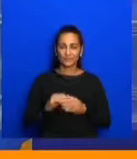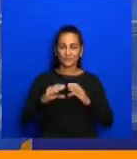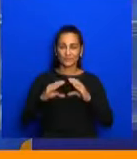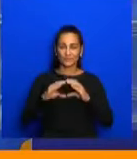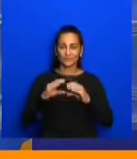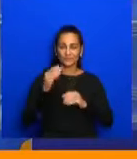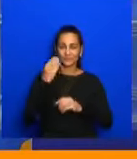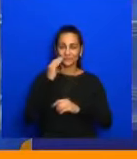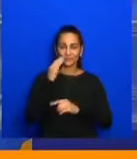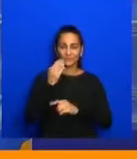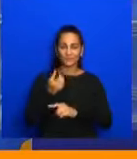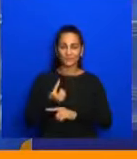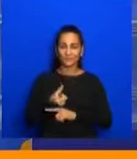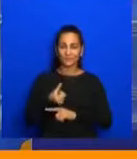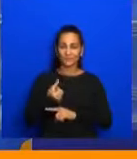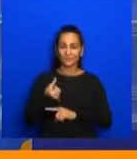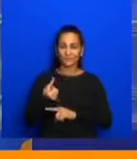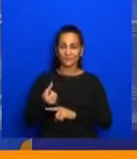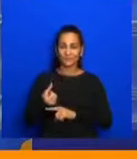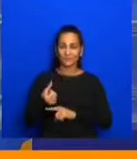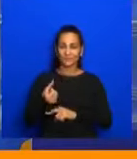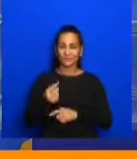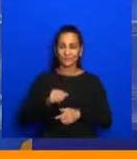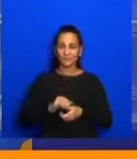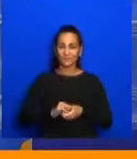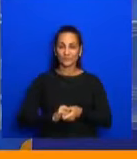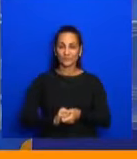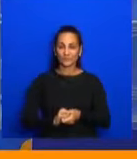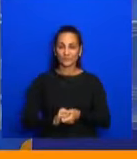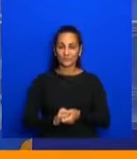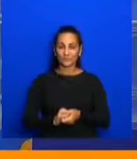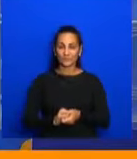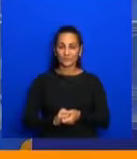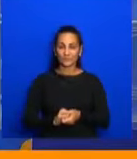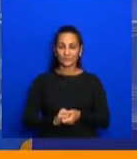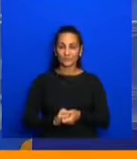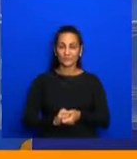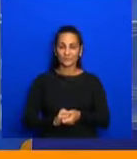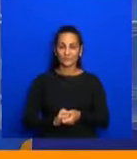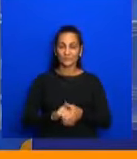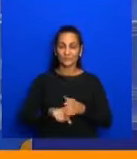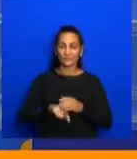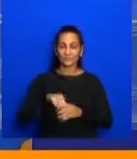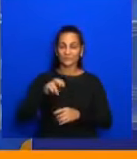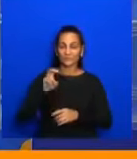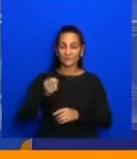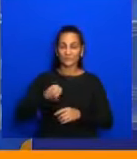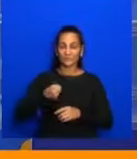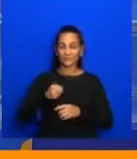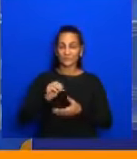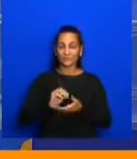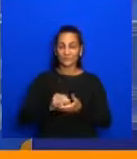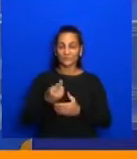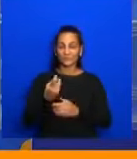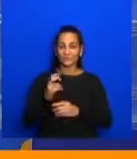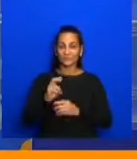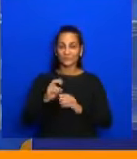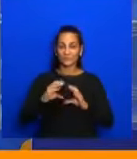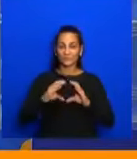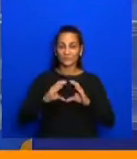Bola rosa número 66. Rosa 66. Foram sorteados 5 números, faltam